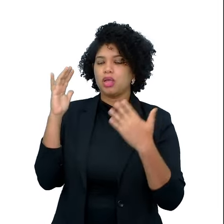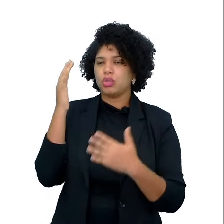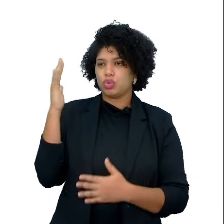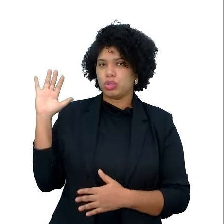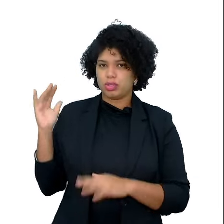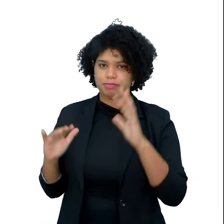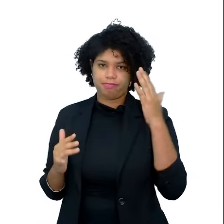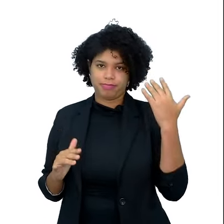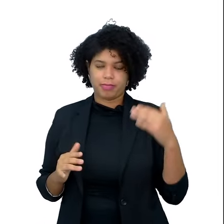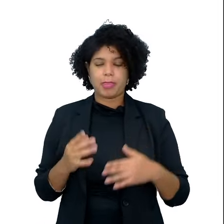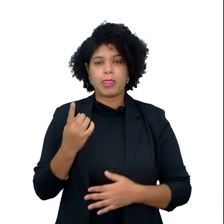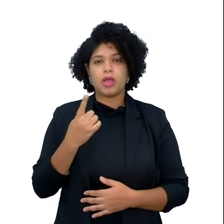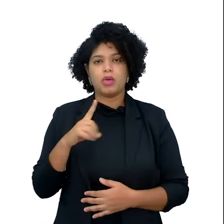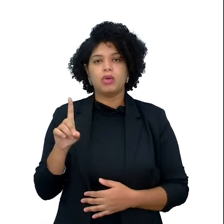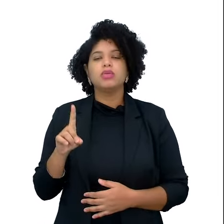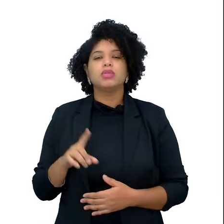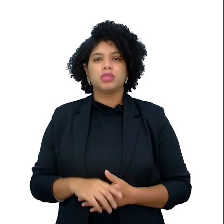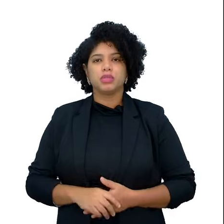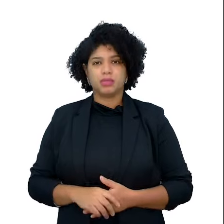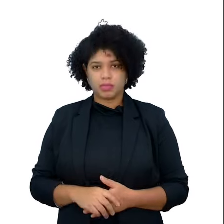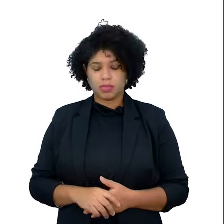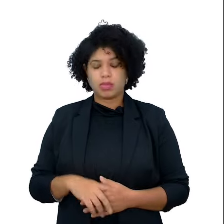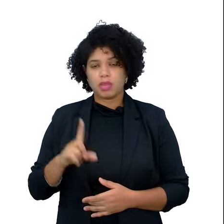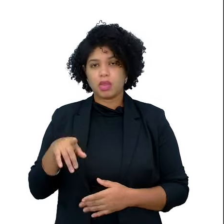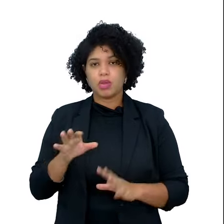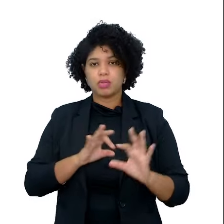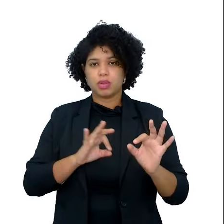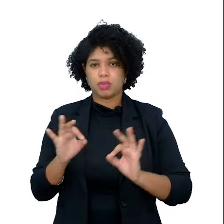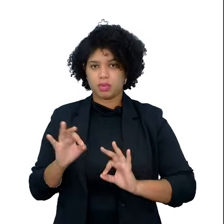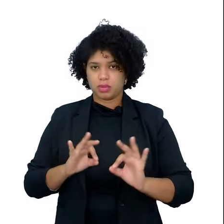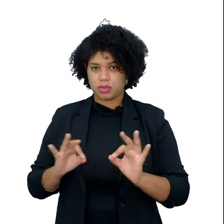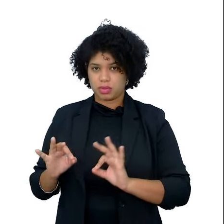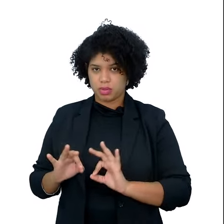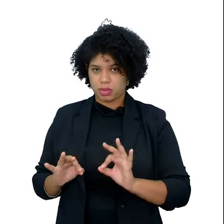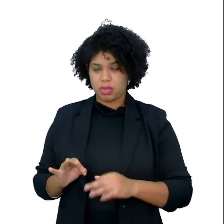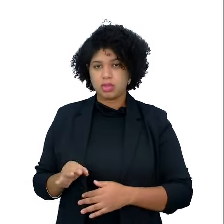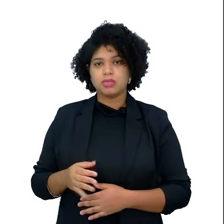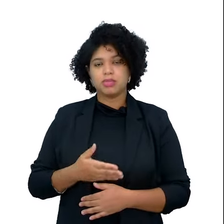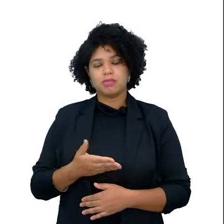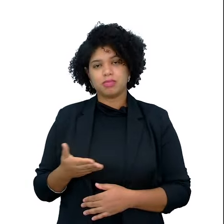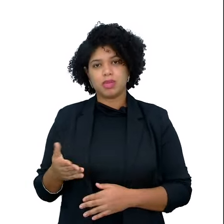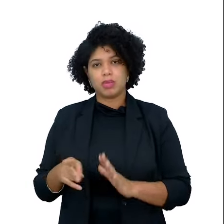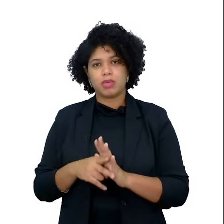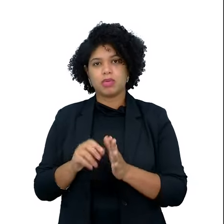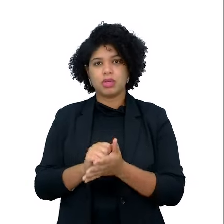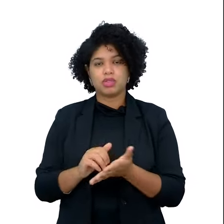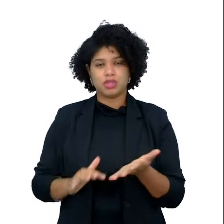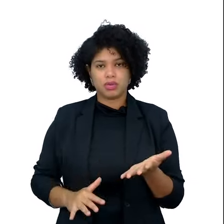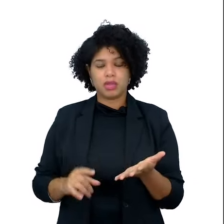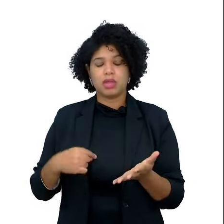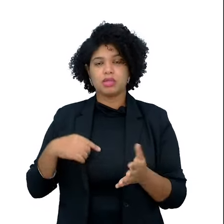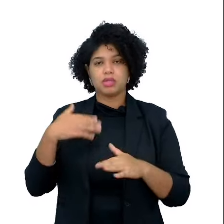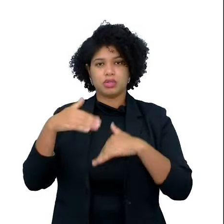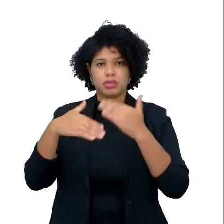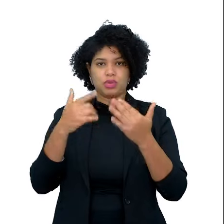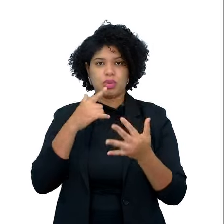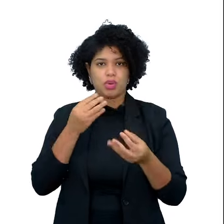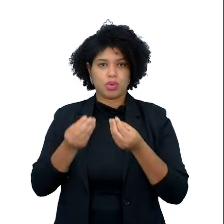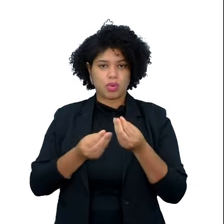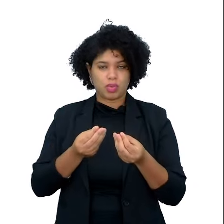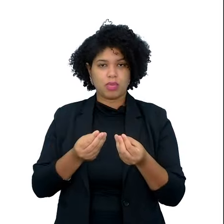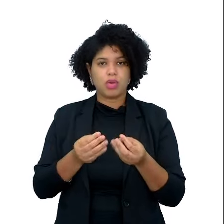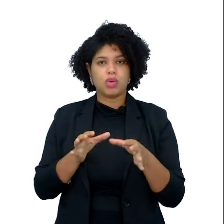E, por último, favorecer o planejamento de vocês, das atividades que vocês vão desenvolver com os